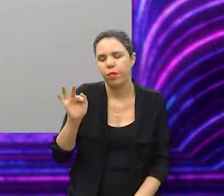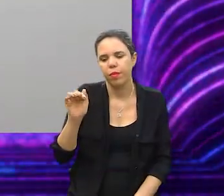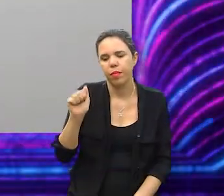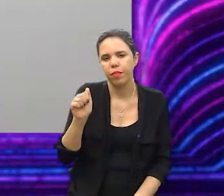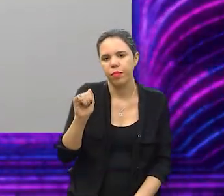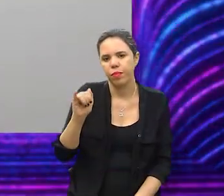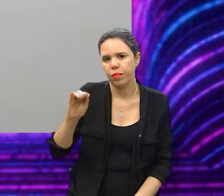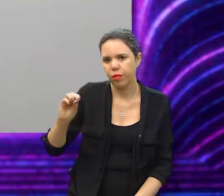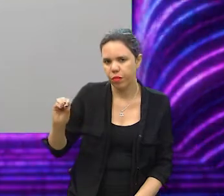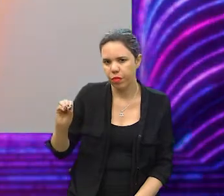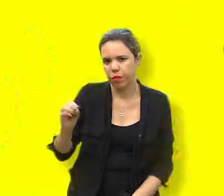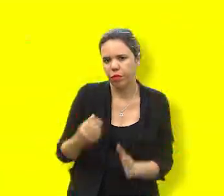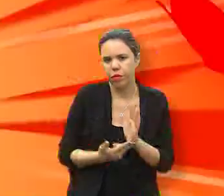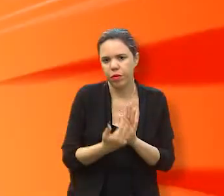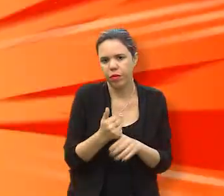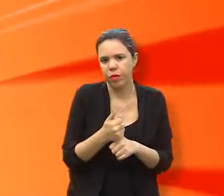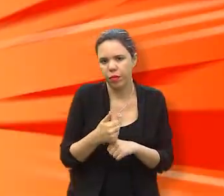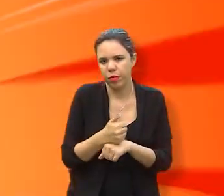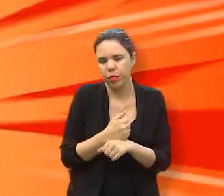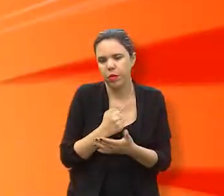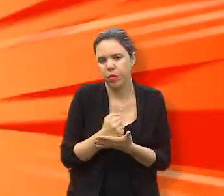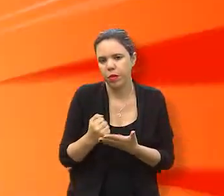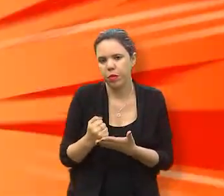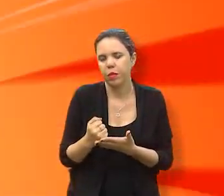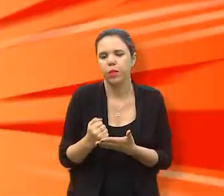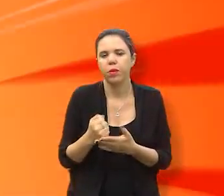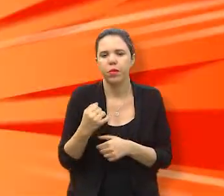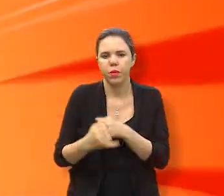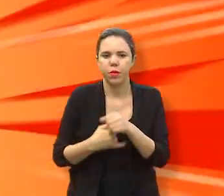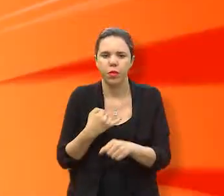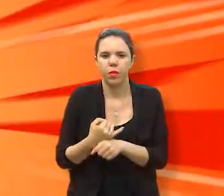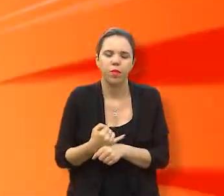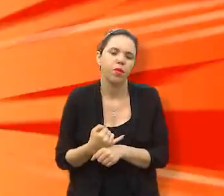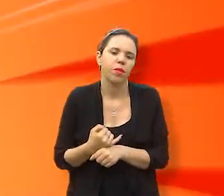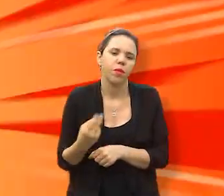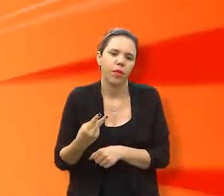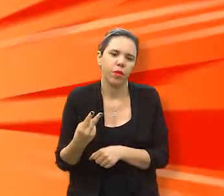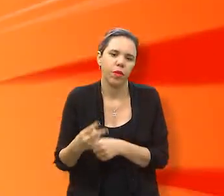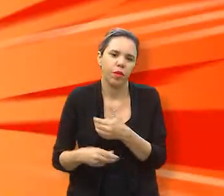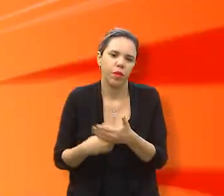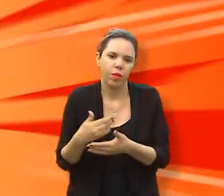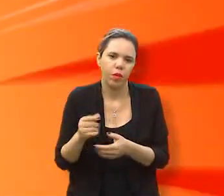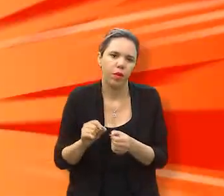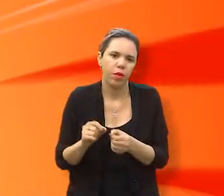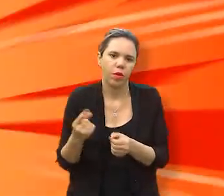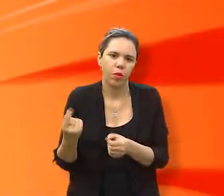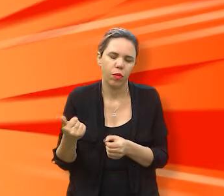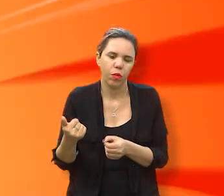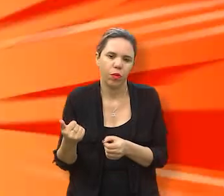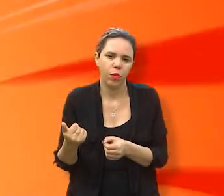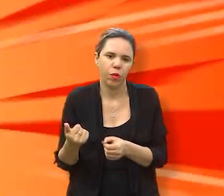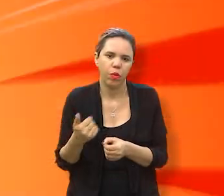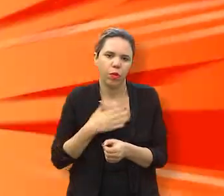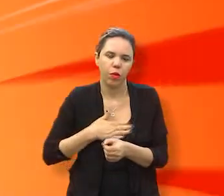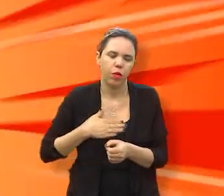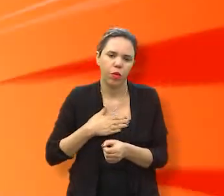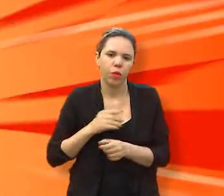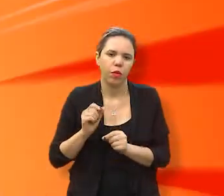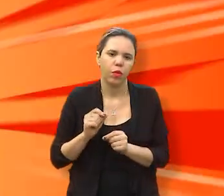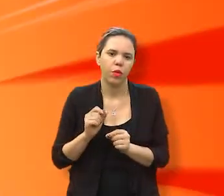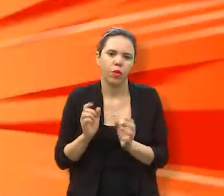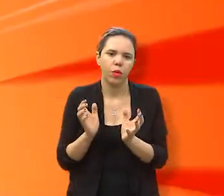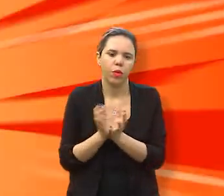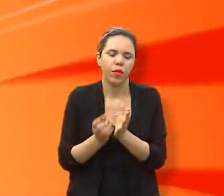um desenhista que eu contratei pela internet, o volume 2, que é a sequência do volume 1, porque ficou com um gostinho do... E aí, o que